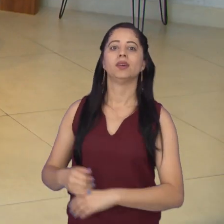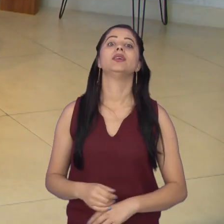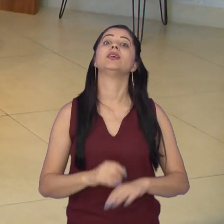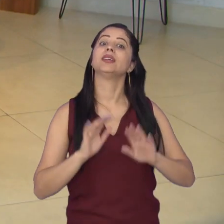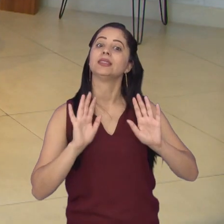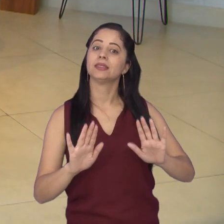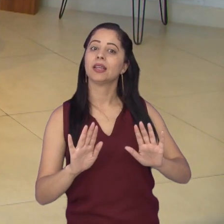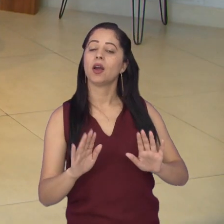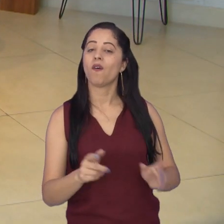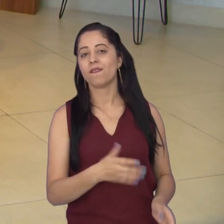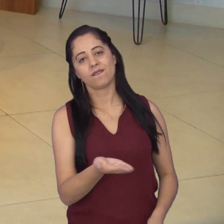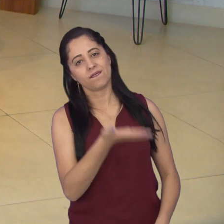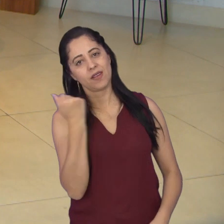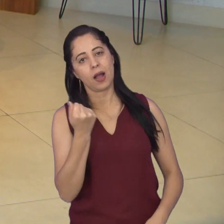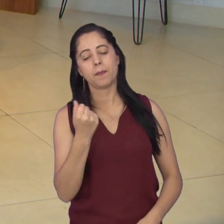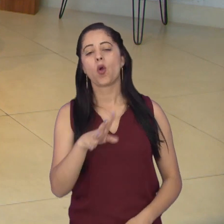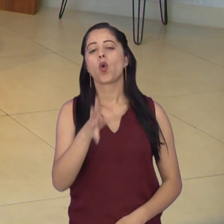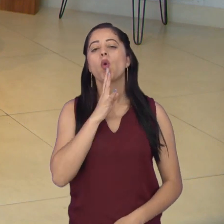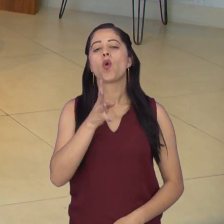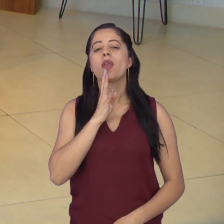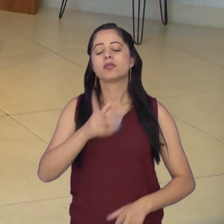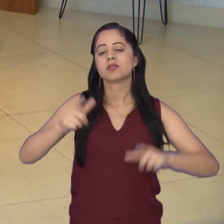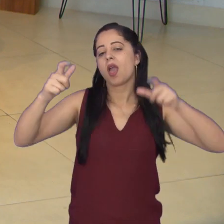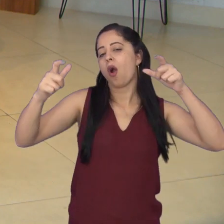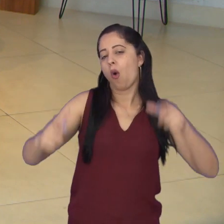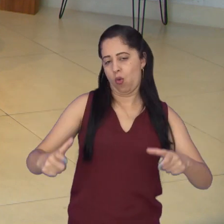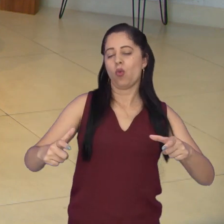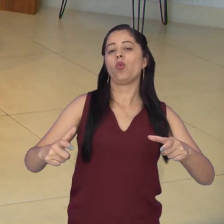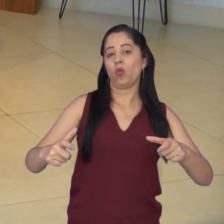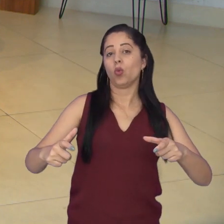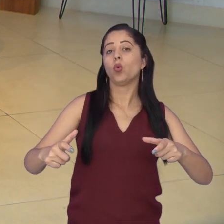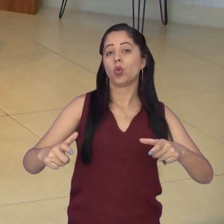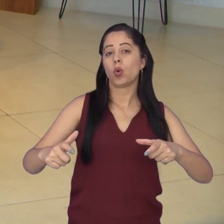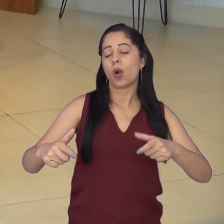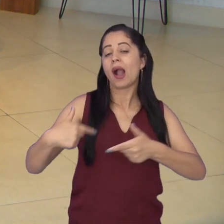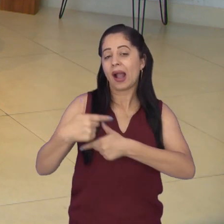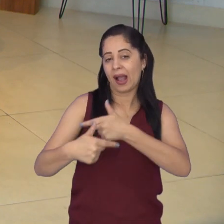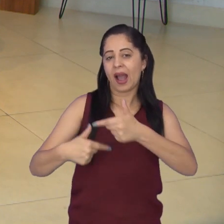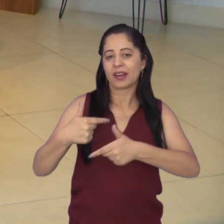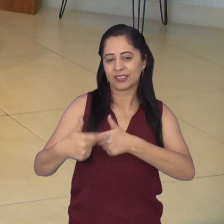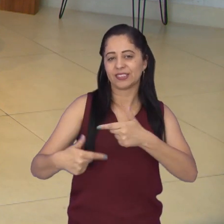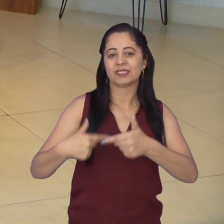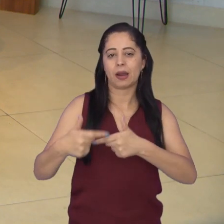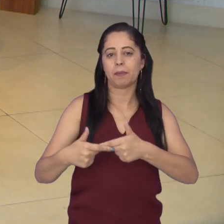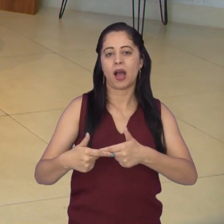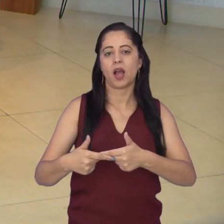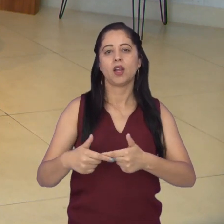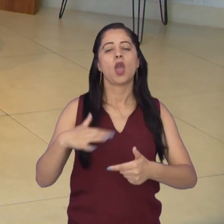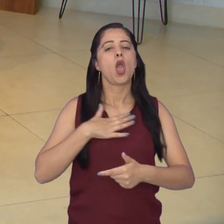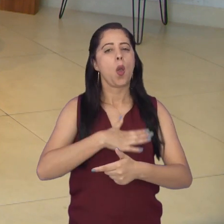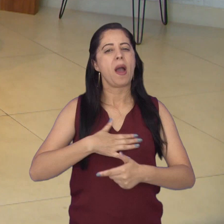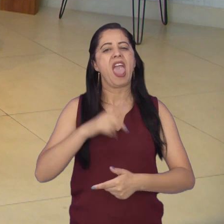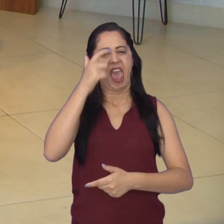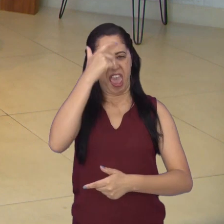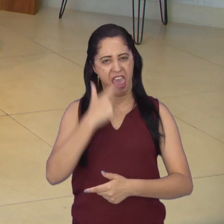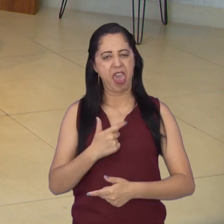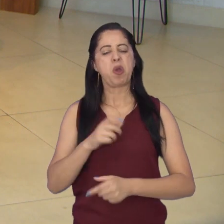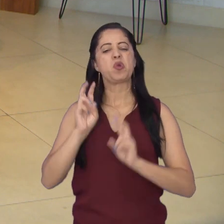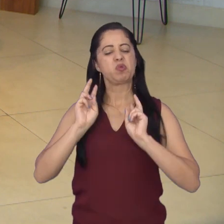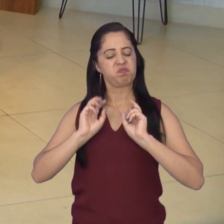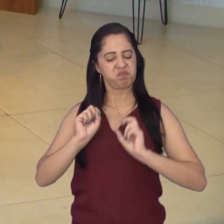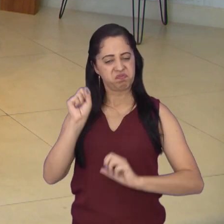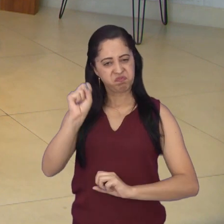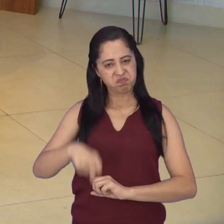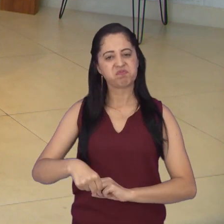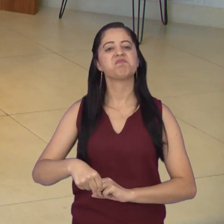então vamos conhecer primeiro essa oficina, mais um pouquinho dessas peças lindas que estão por aqui e com muito prazer eu vou passar o óleo